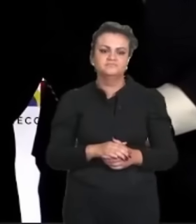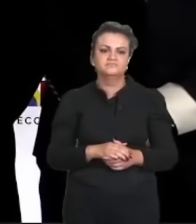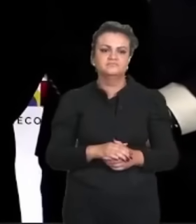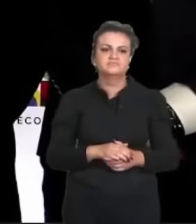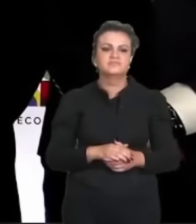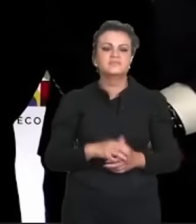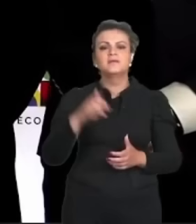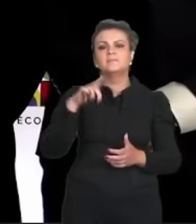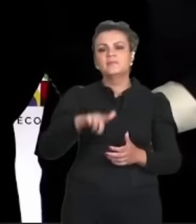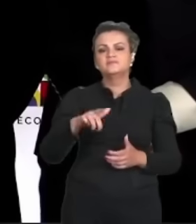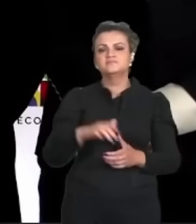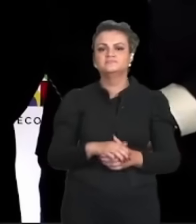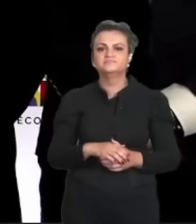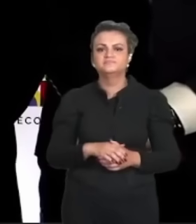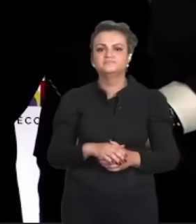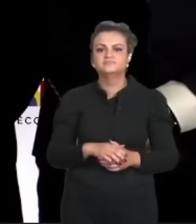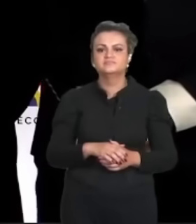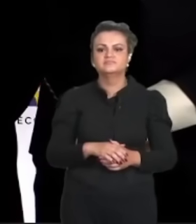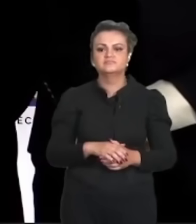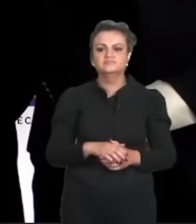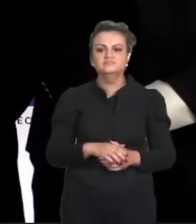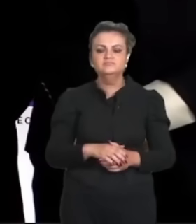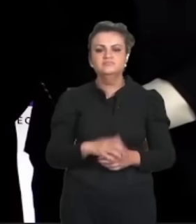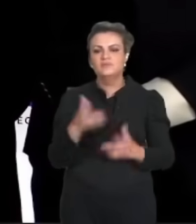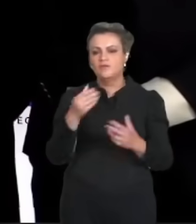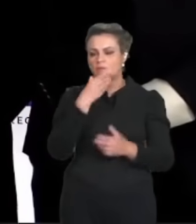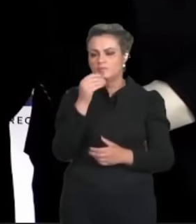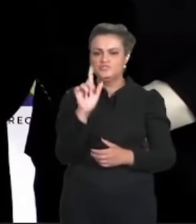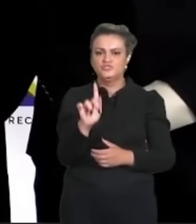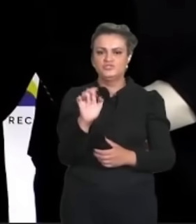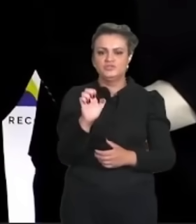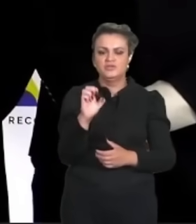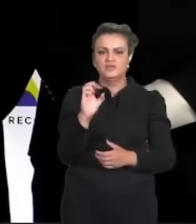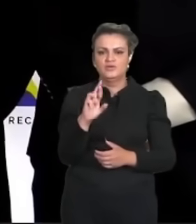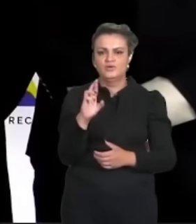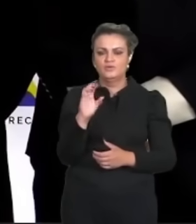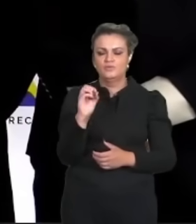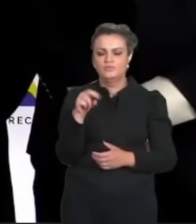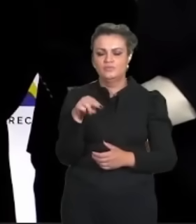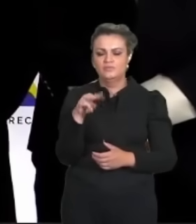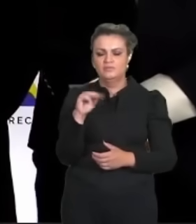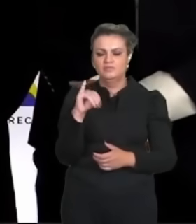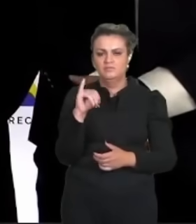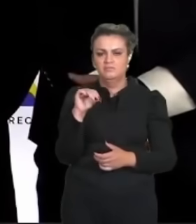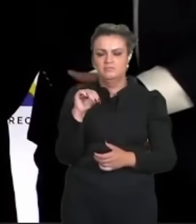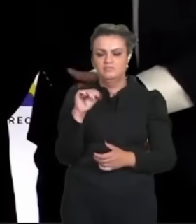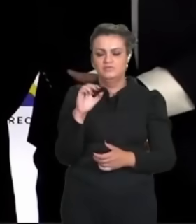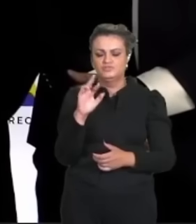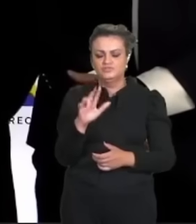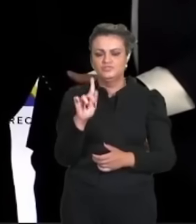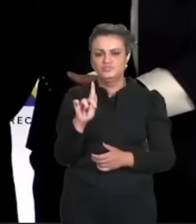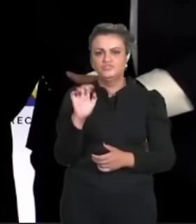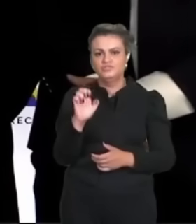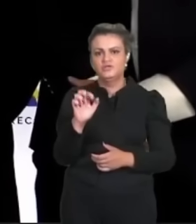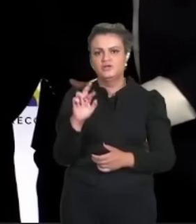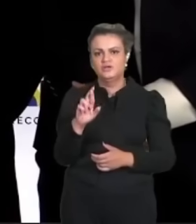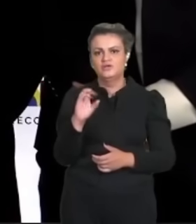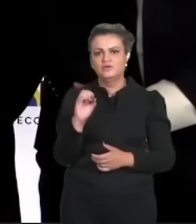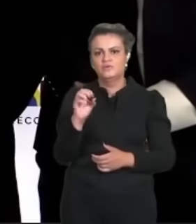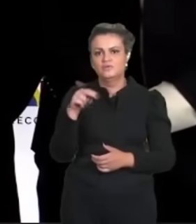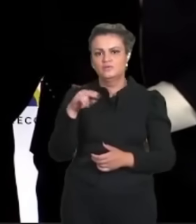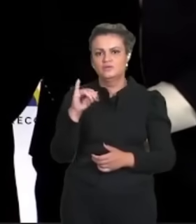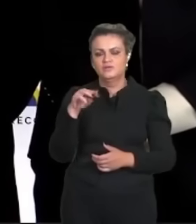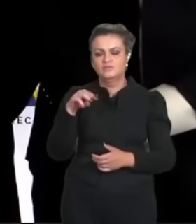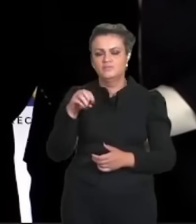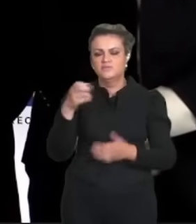também queremos do mesmo modo que o governador Jerônimo frisar que infelizmente no mundo e